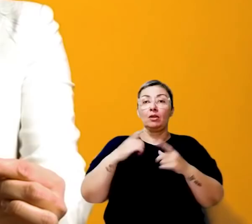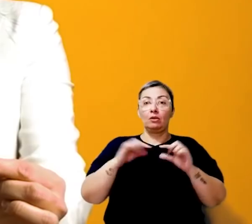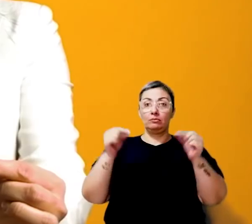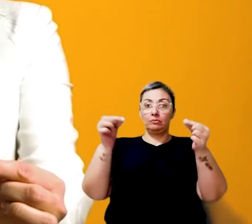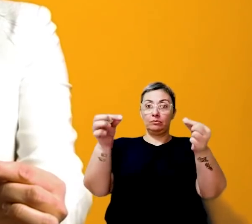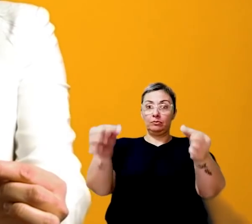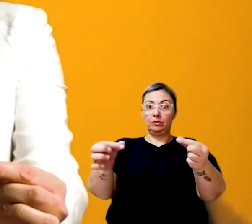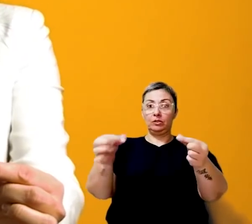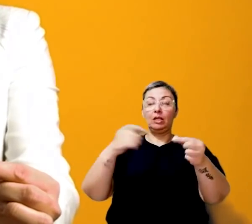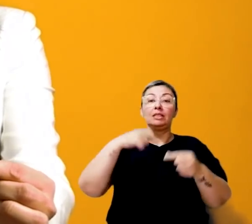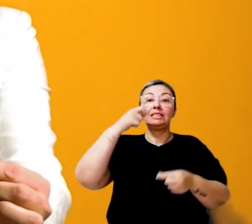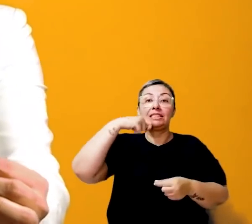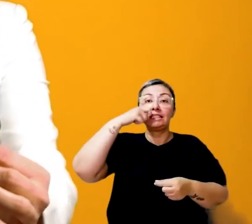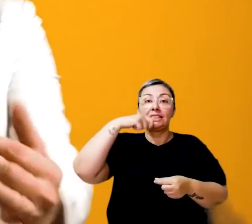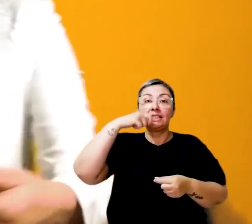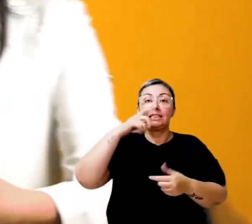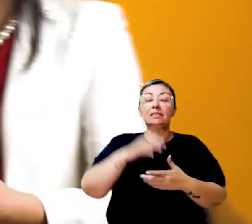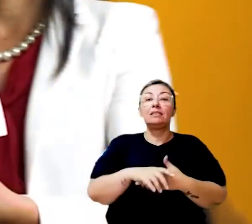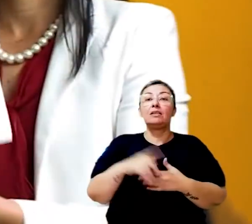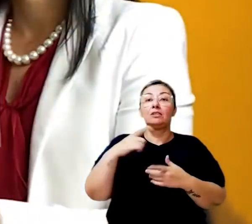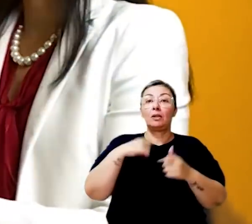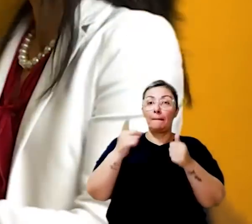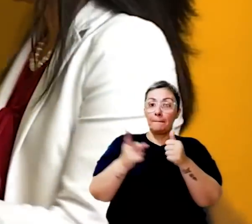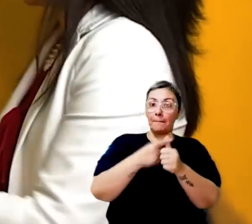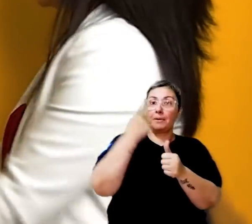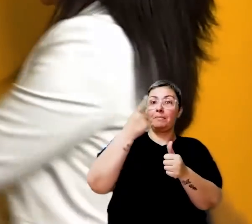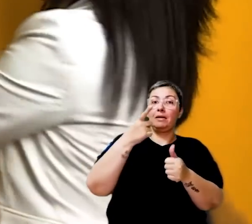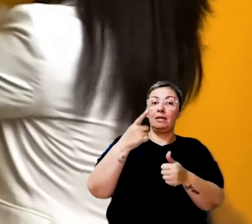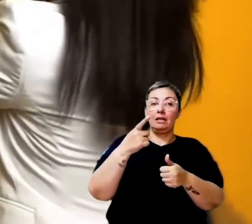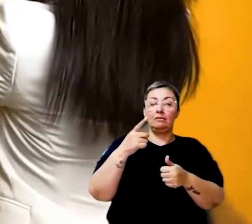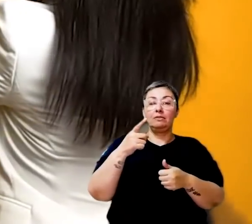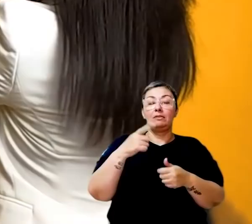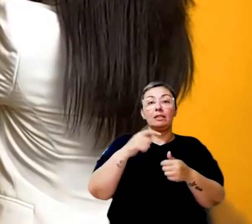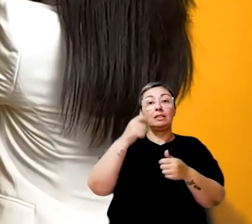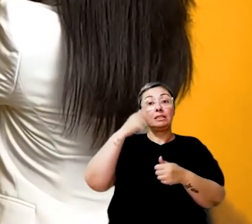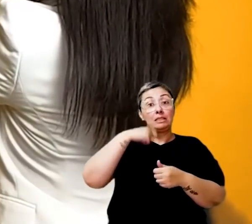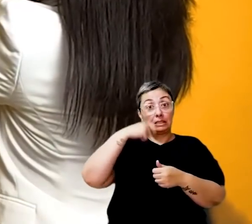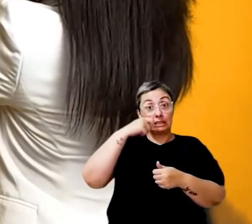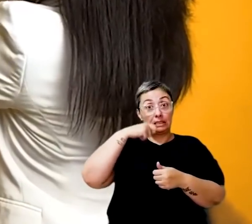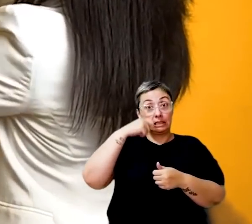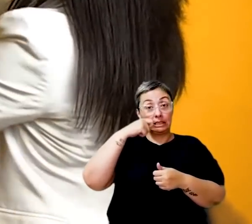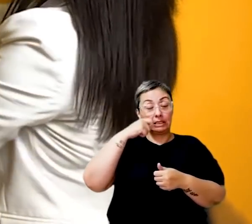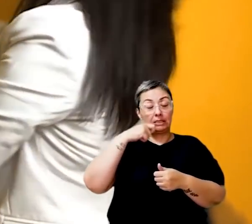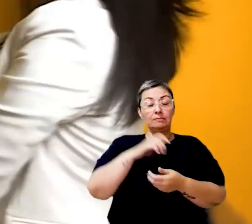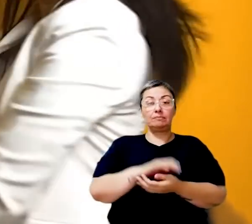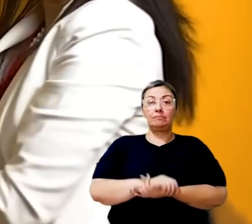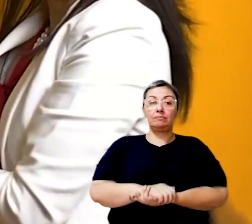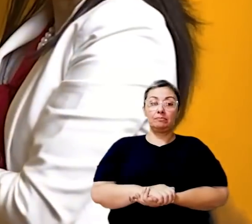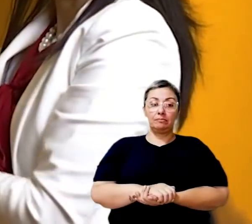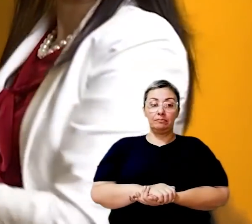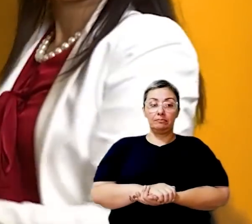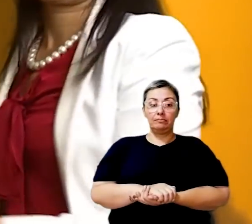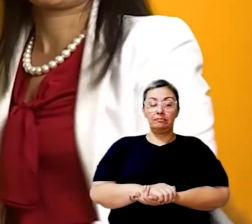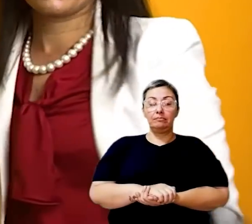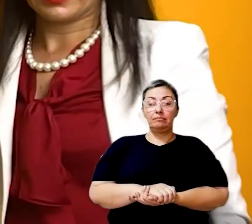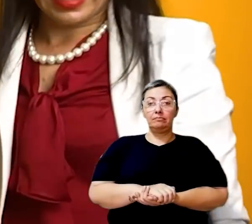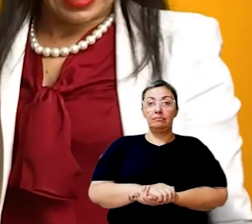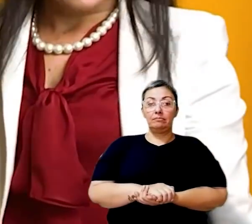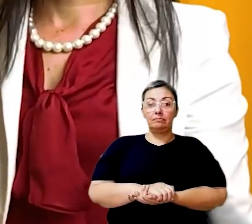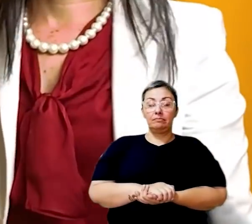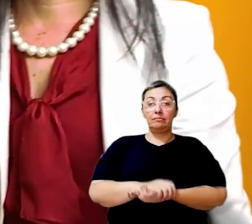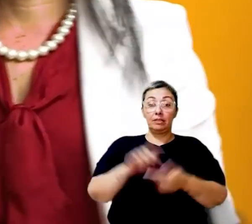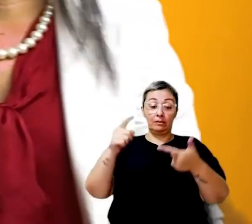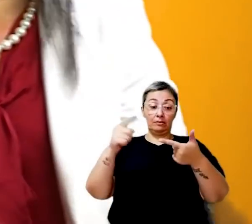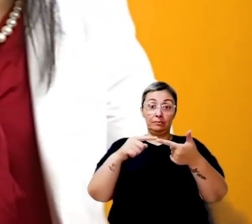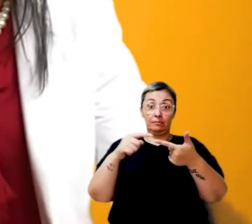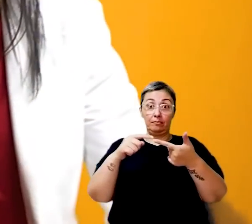tenho uma escova de dentes, tá? Então a primeira atividade que essa criança vai realizar é a escovação de dentes.